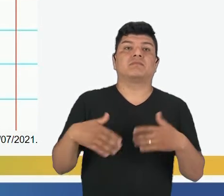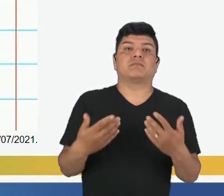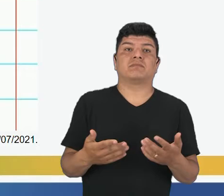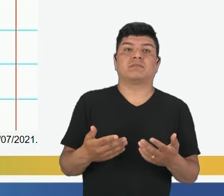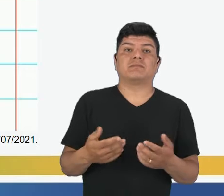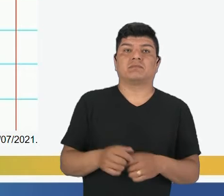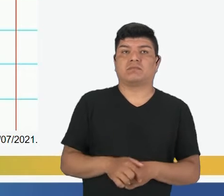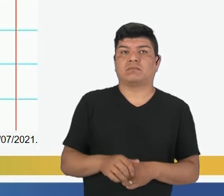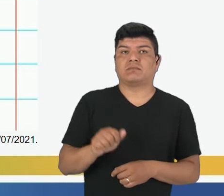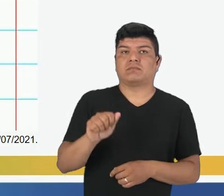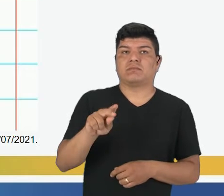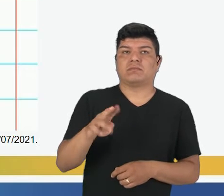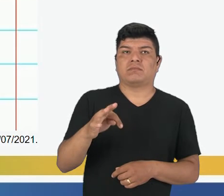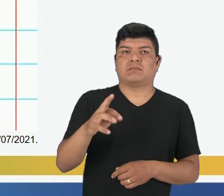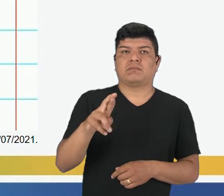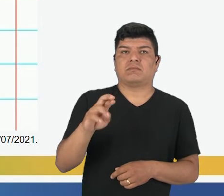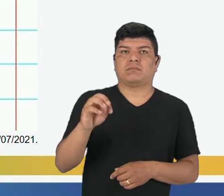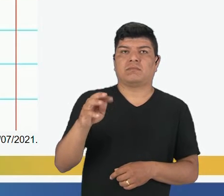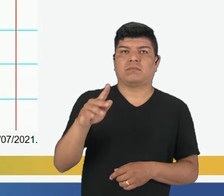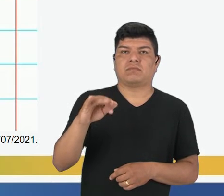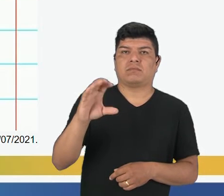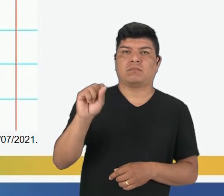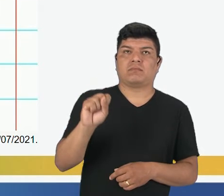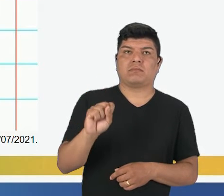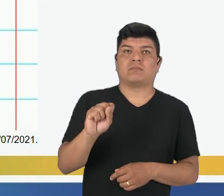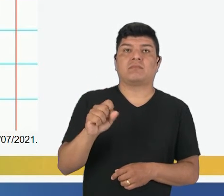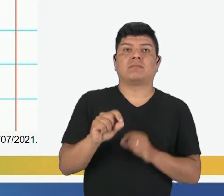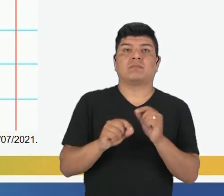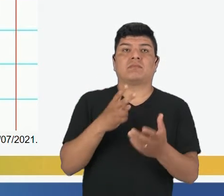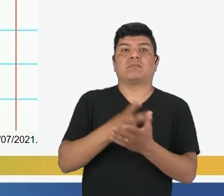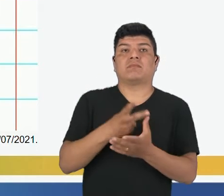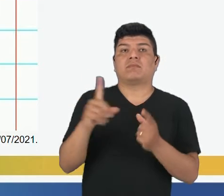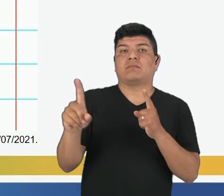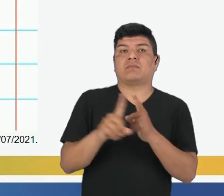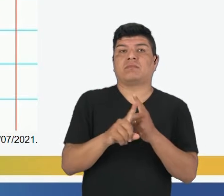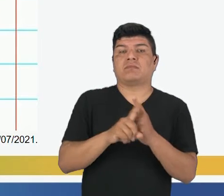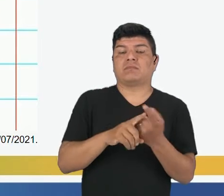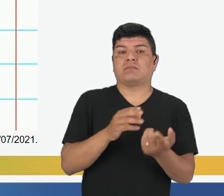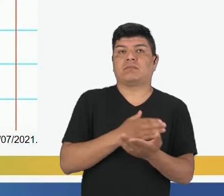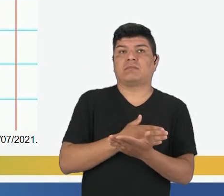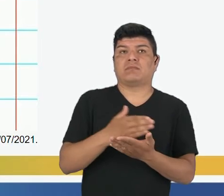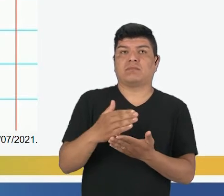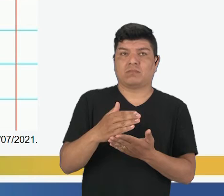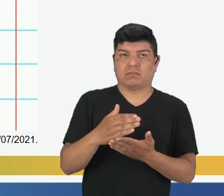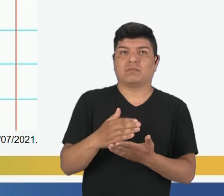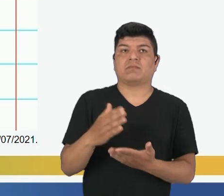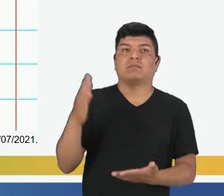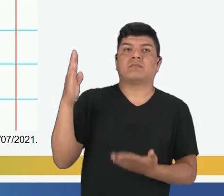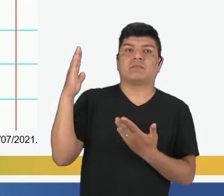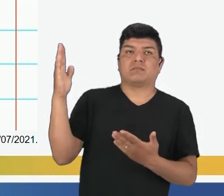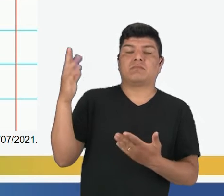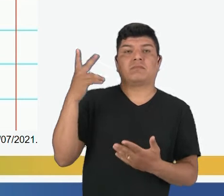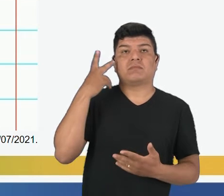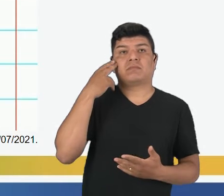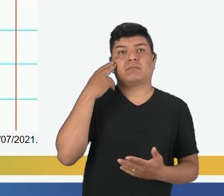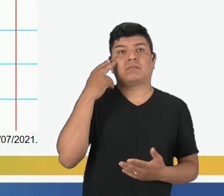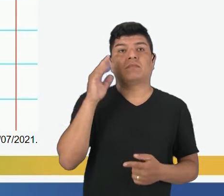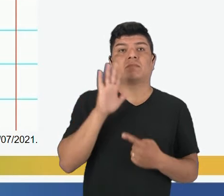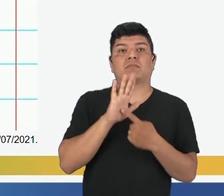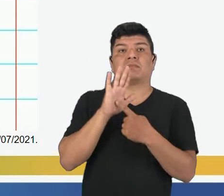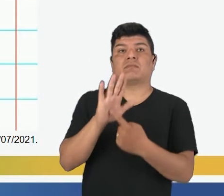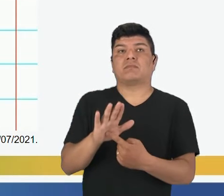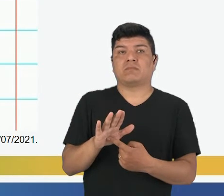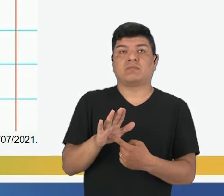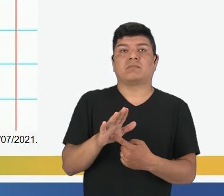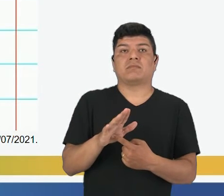de seres autotróficos. Eles são sempre encontrados no início da cadeia trófica e normalmente são representados